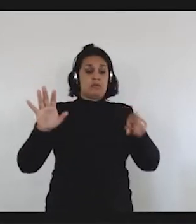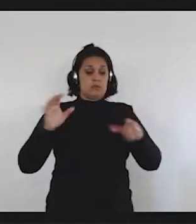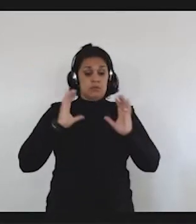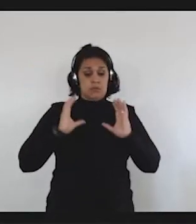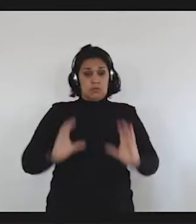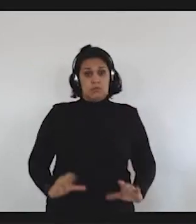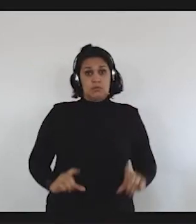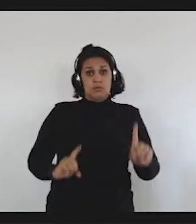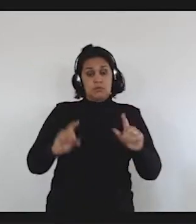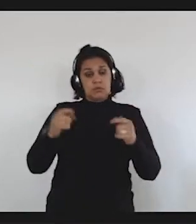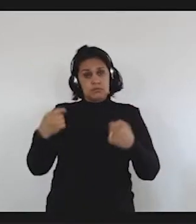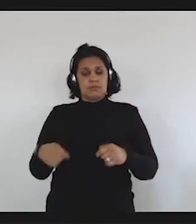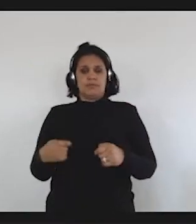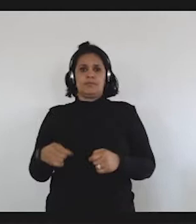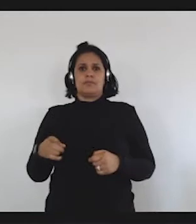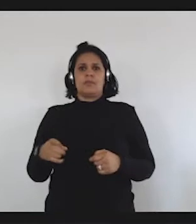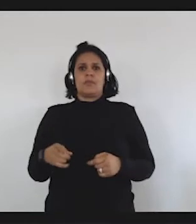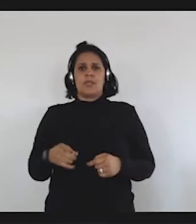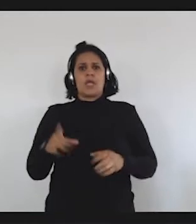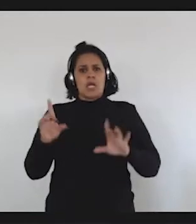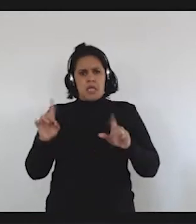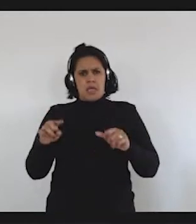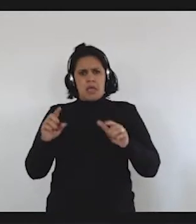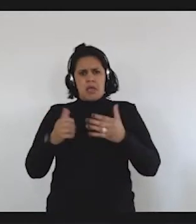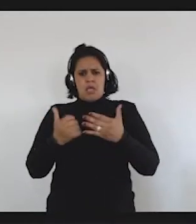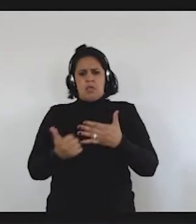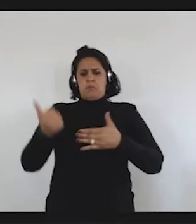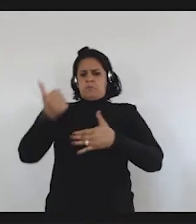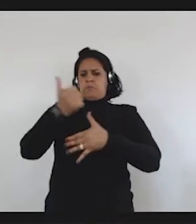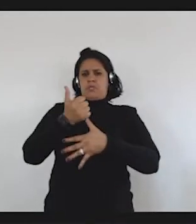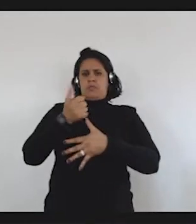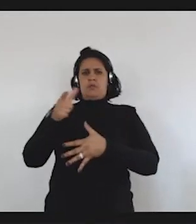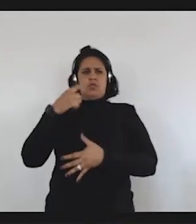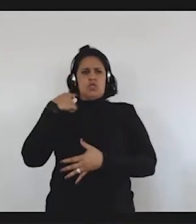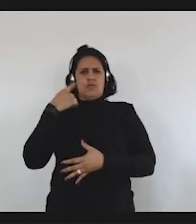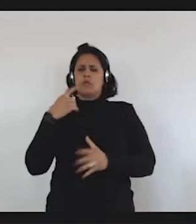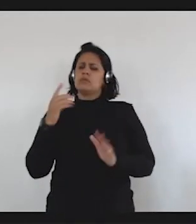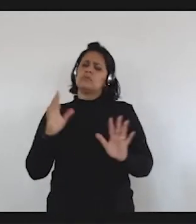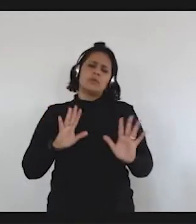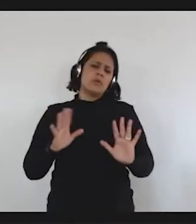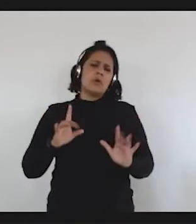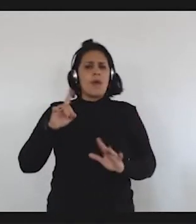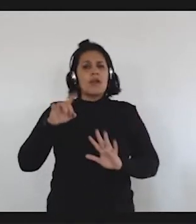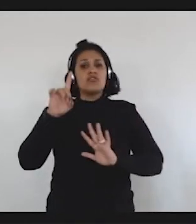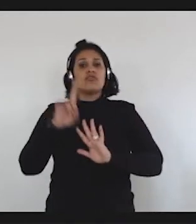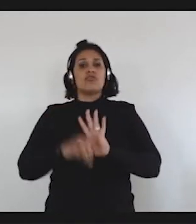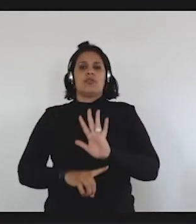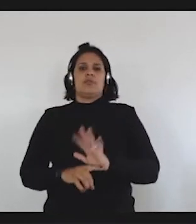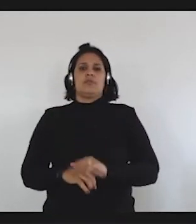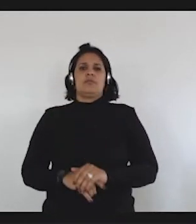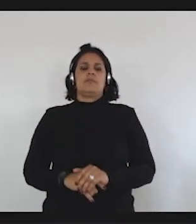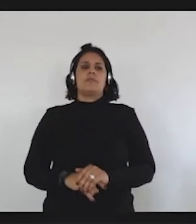são privilégios da advocacia as prerrogativas. Eu dizia